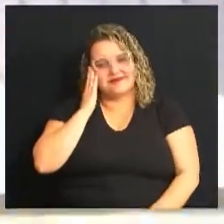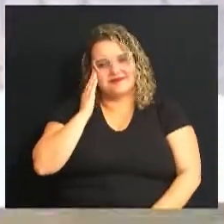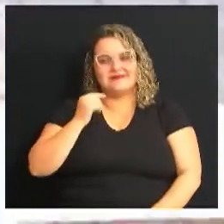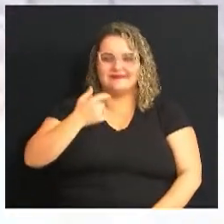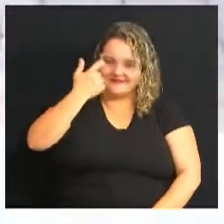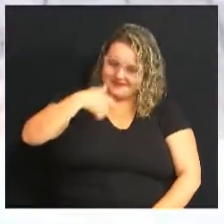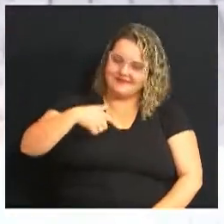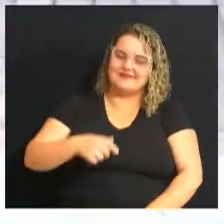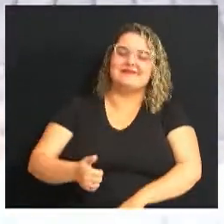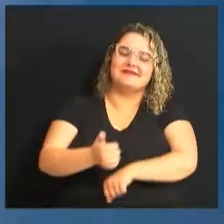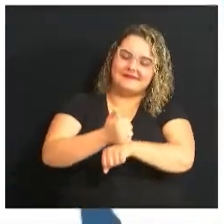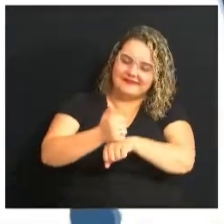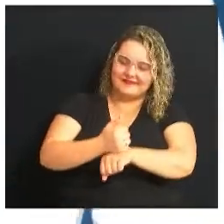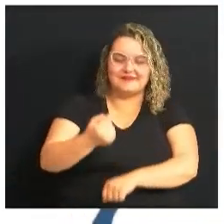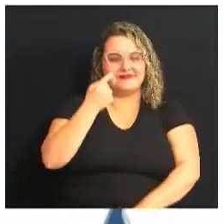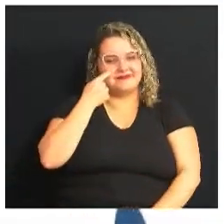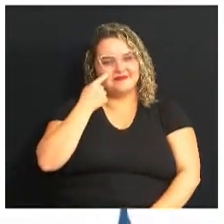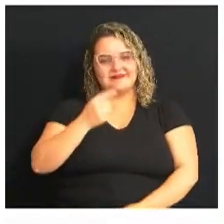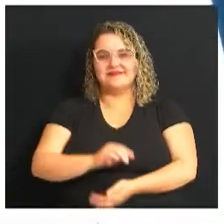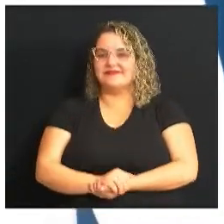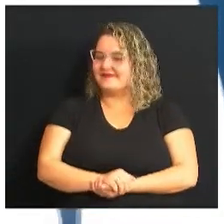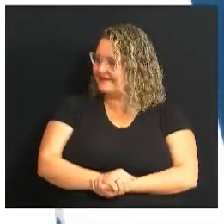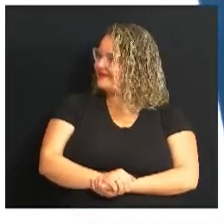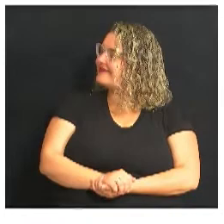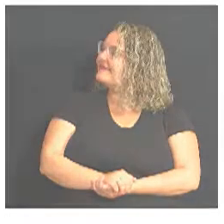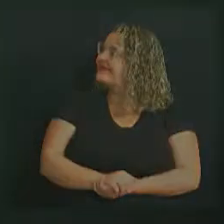liga na profissão.